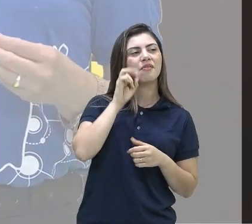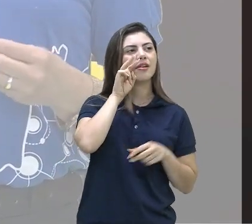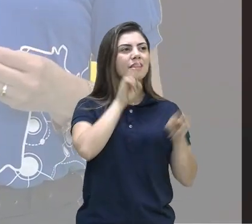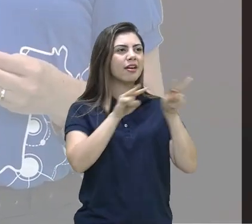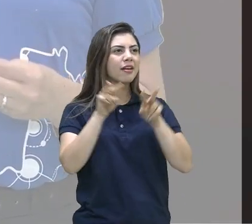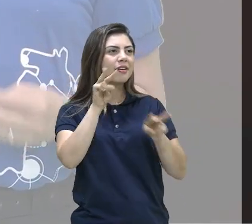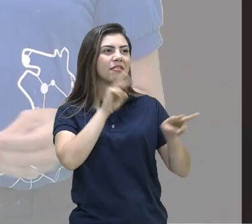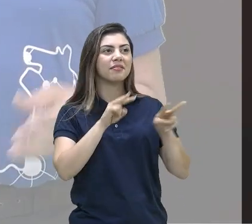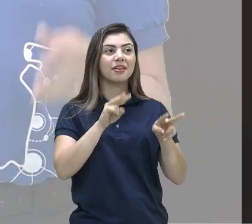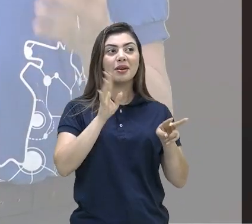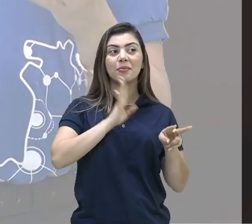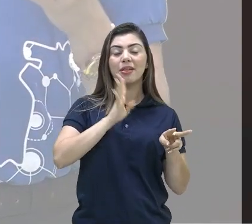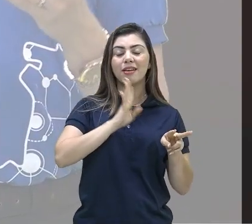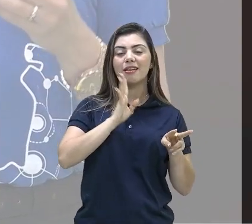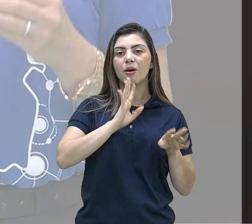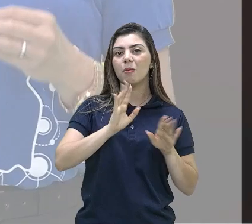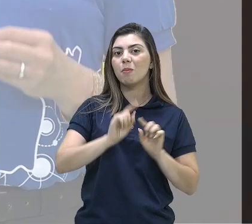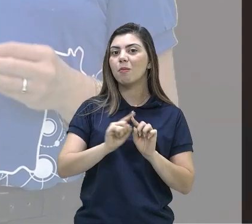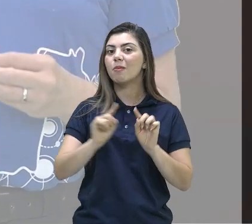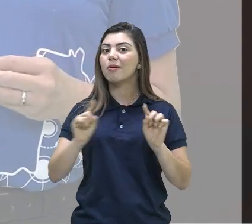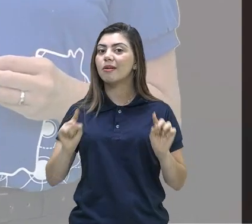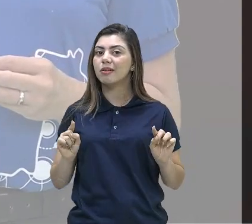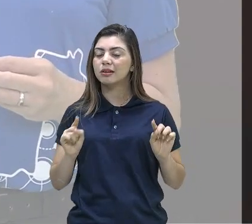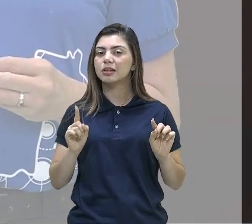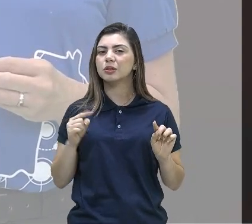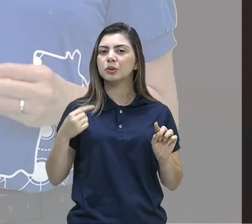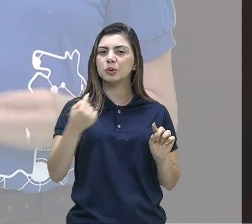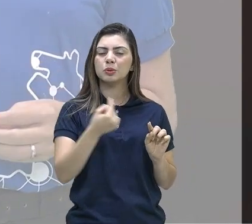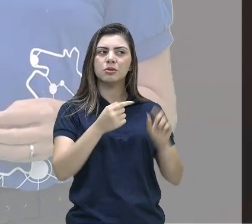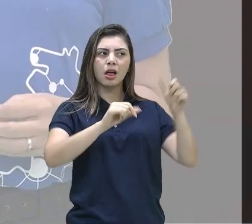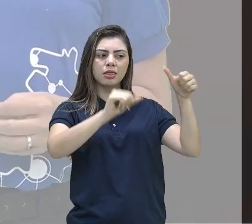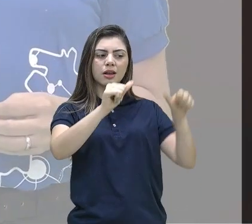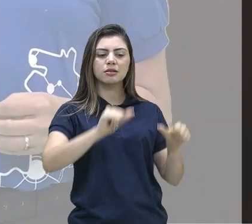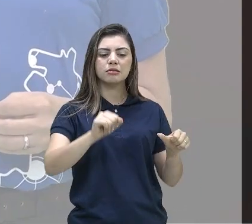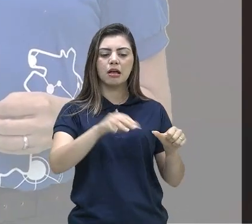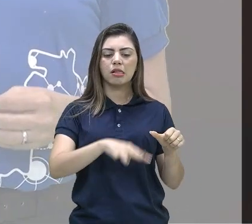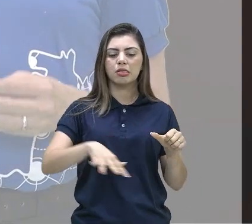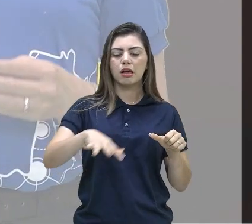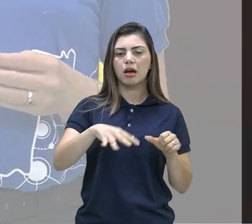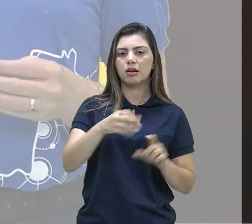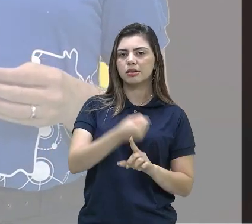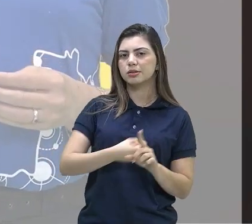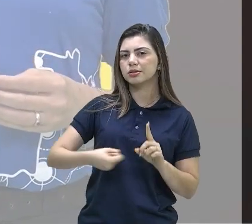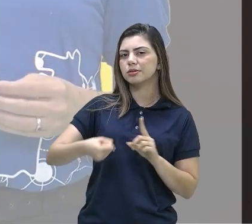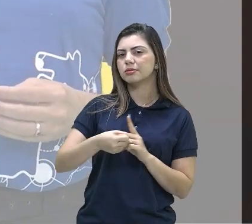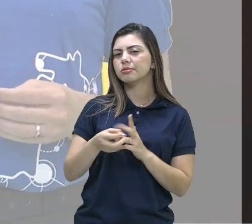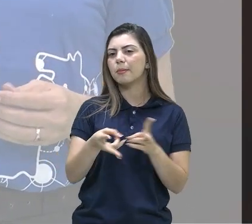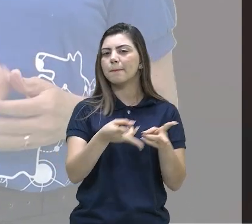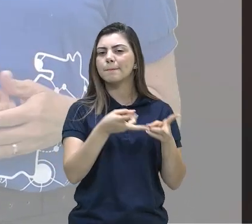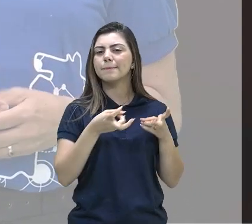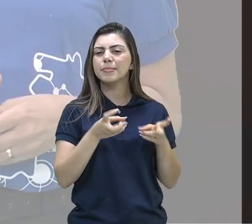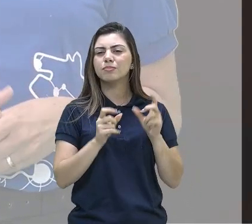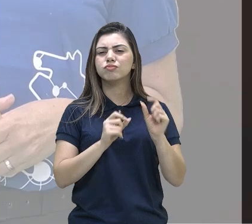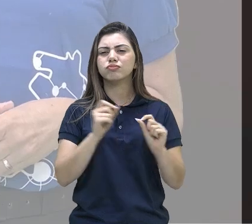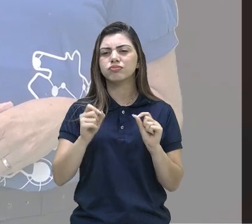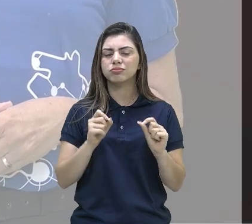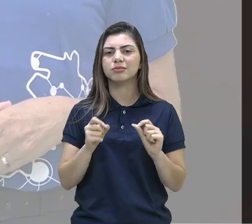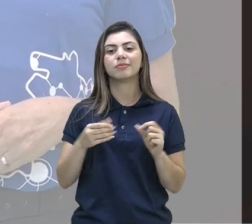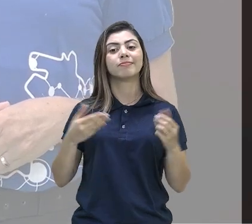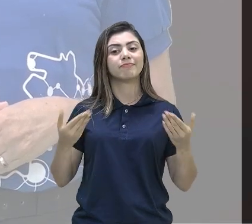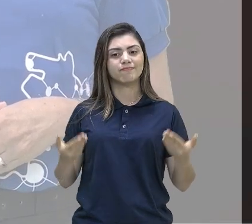divertir, mas, fazendo uma análise sociológica, nós vamos ver que todo este